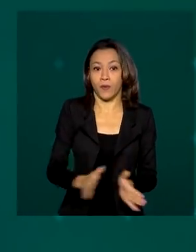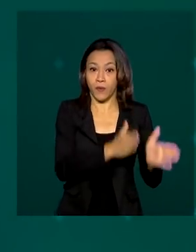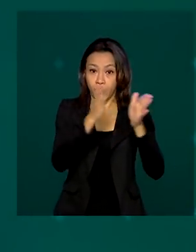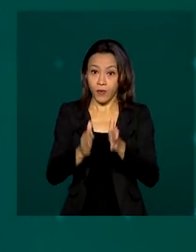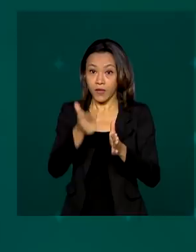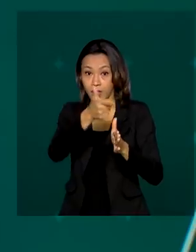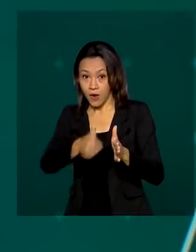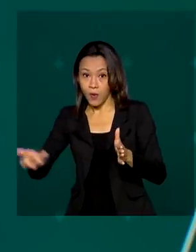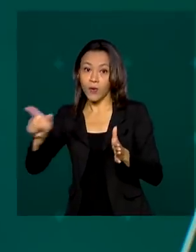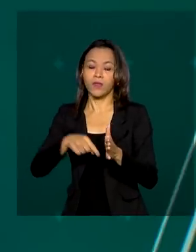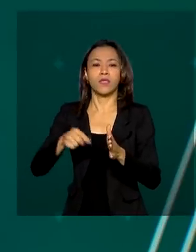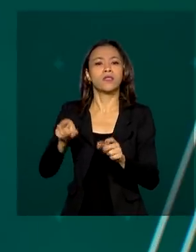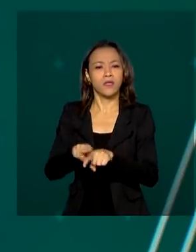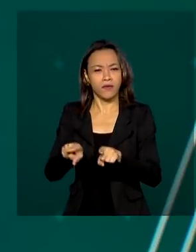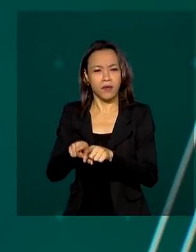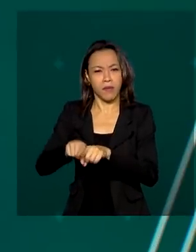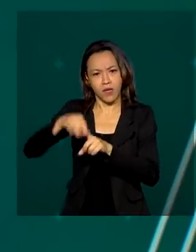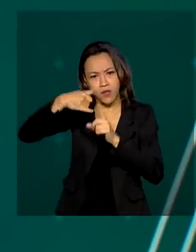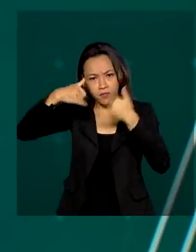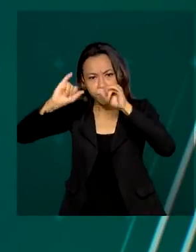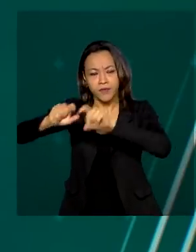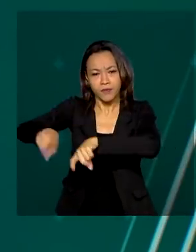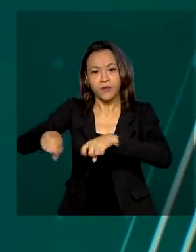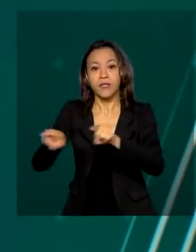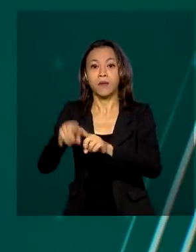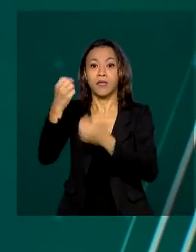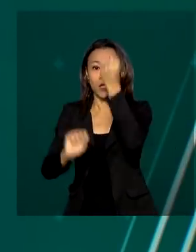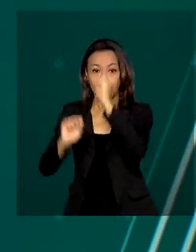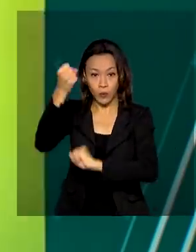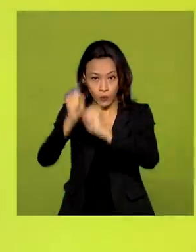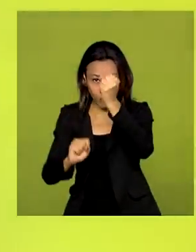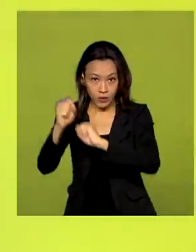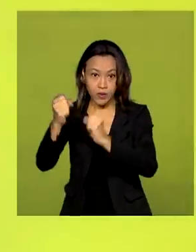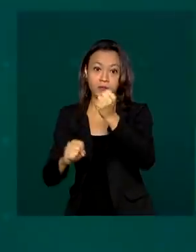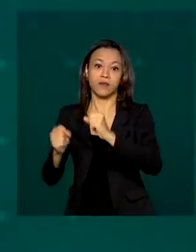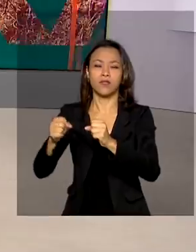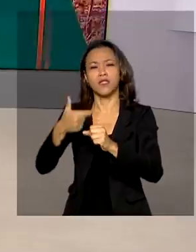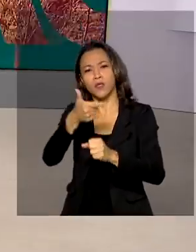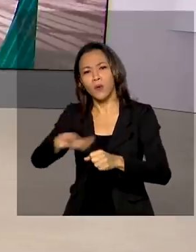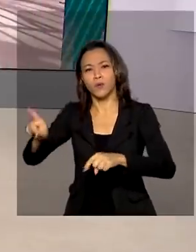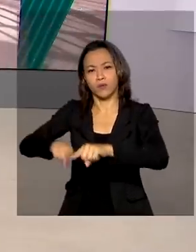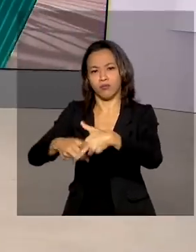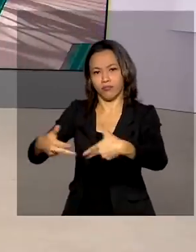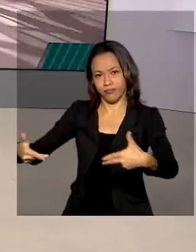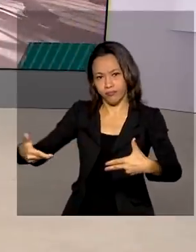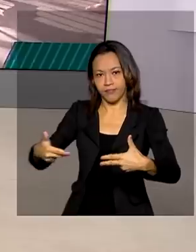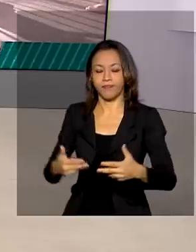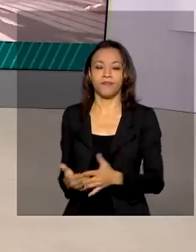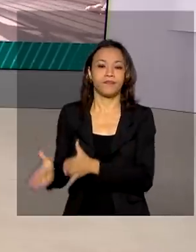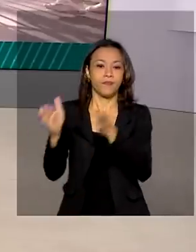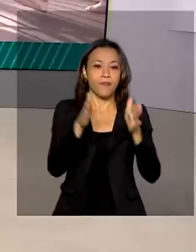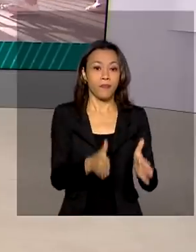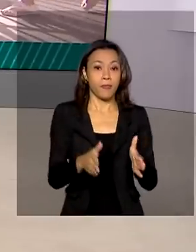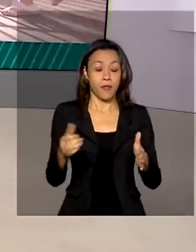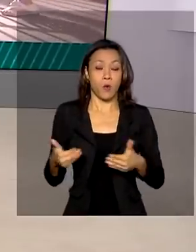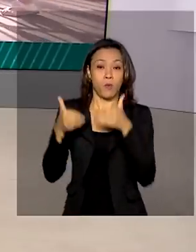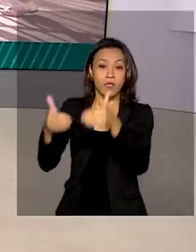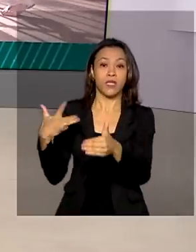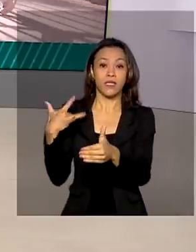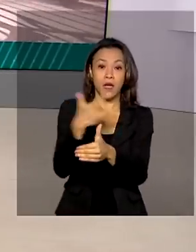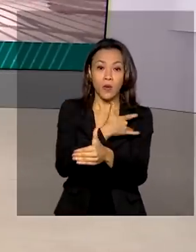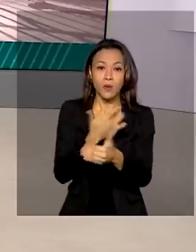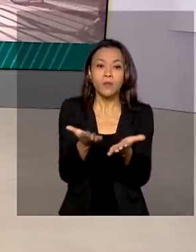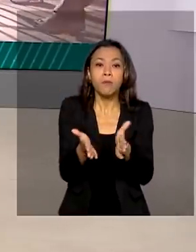principalmente com Agropecuária e com produtos da indústria de transformação e o Ministério da Saúde solicita que